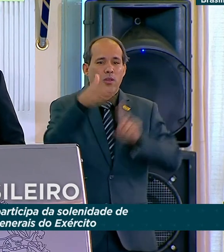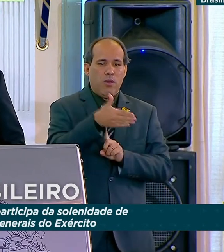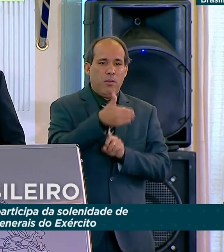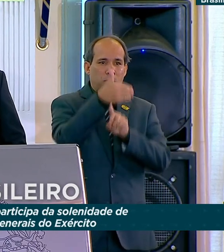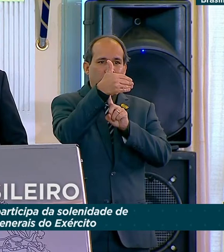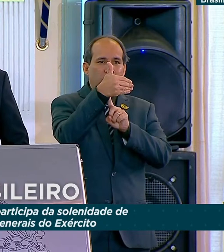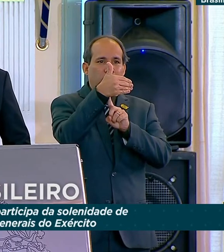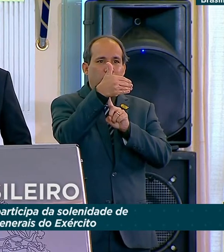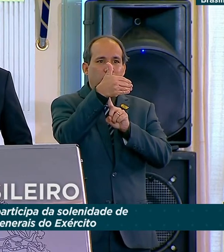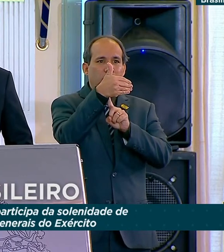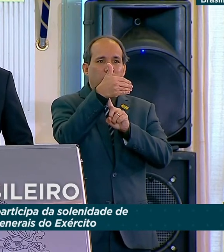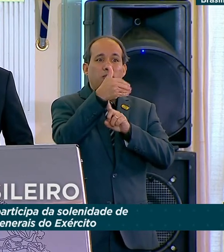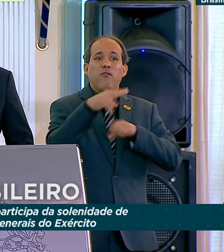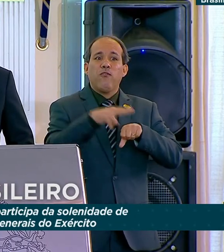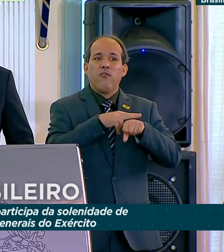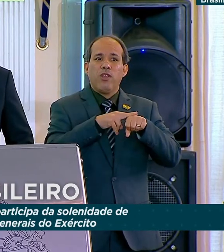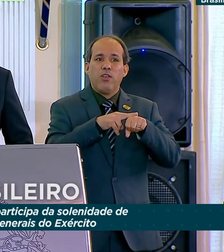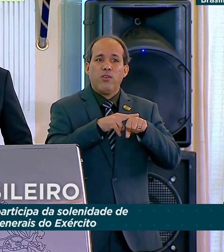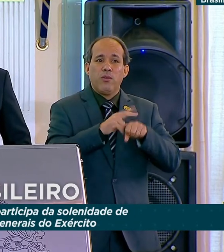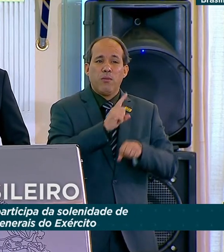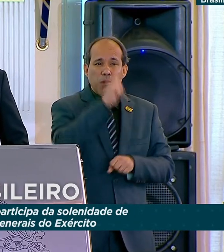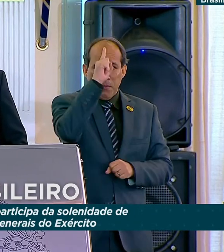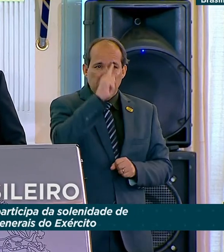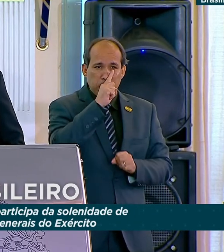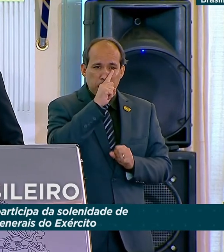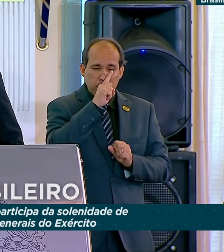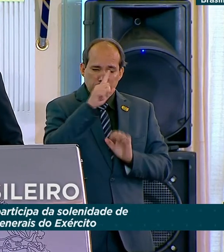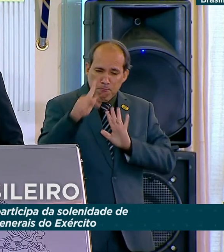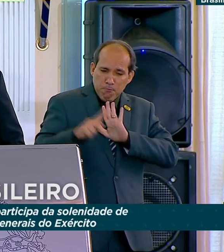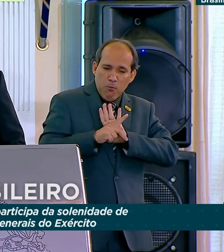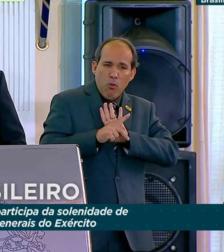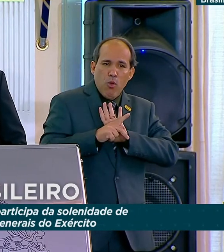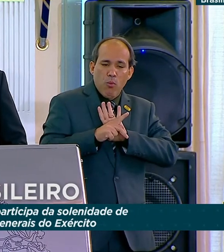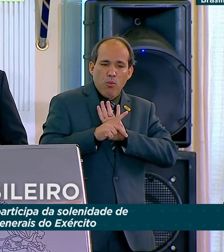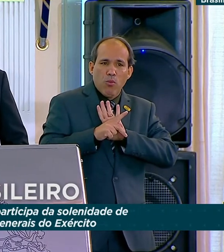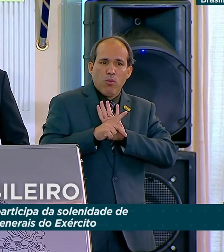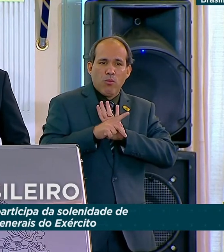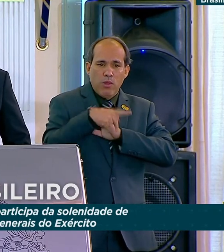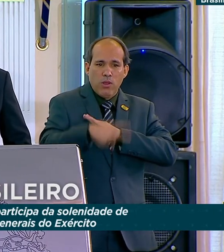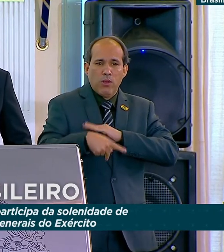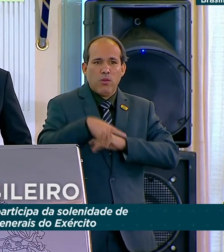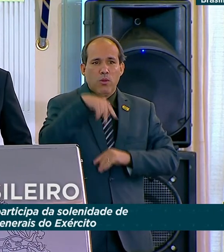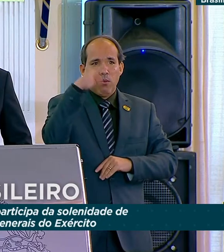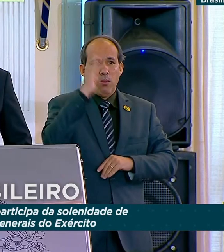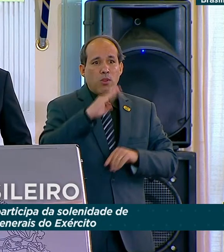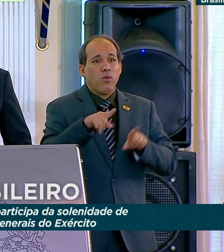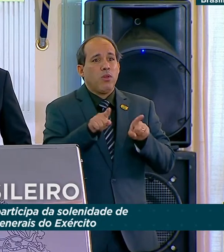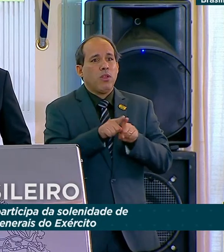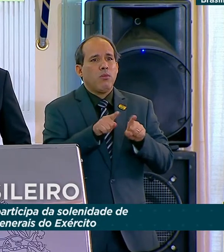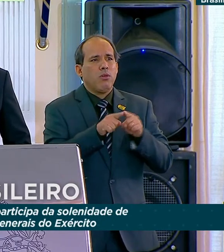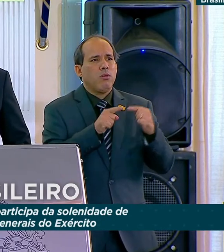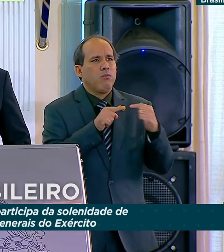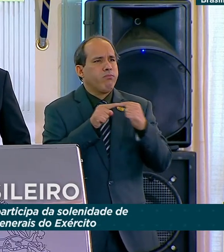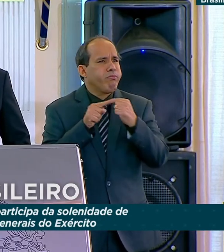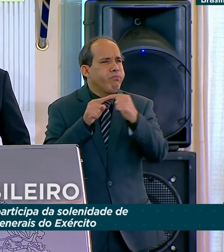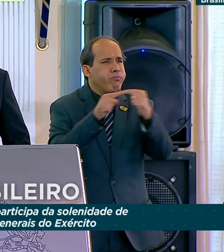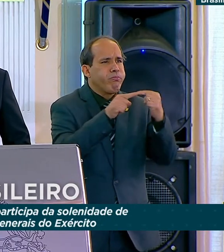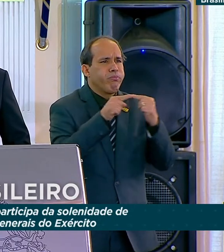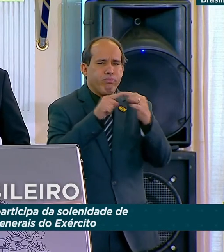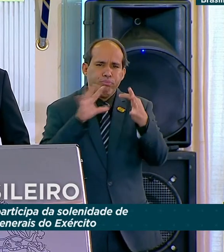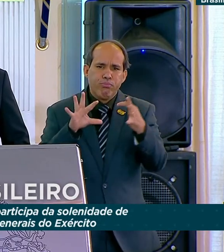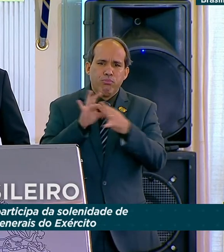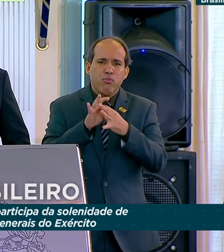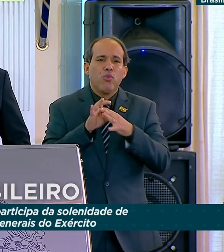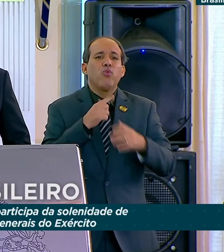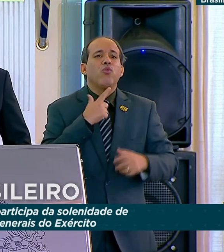bandeira verde-amarela Oi e a nossa perfeita sintonia com os desejos